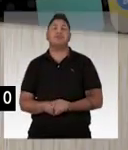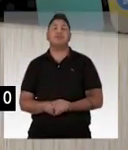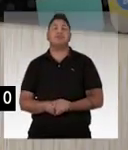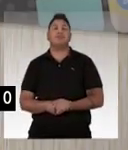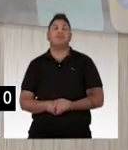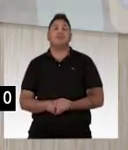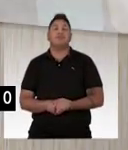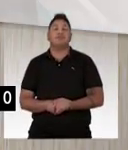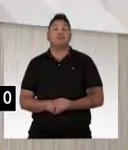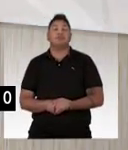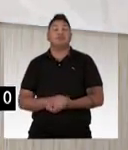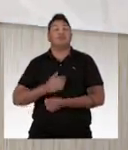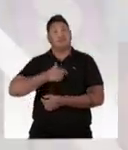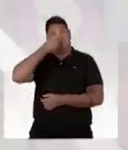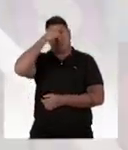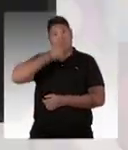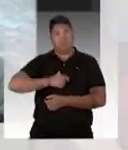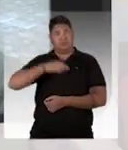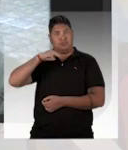Janeiro.